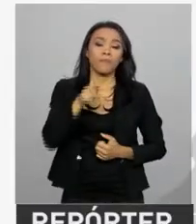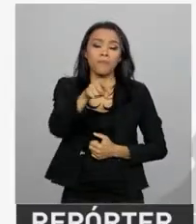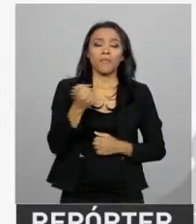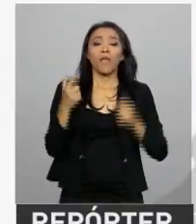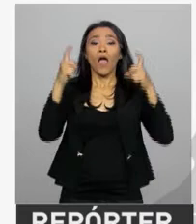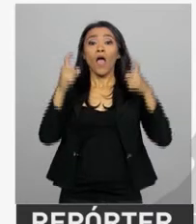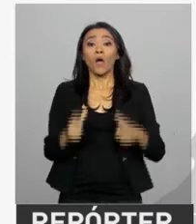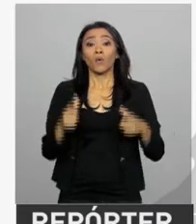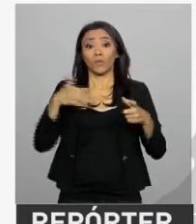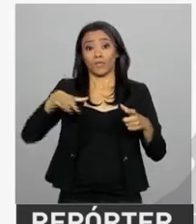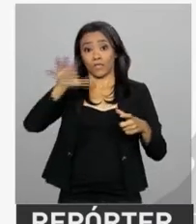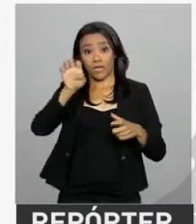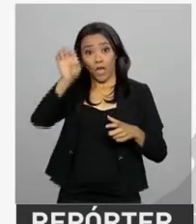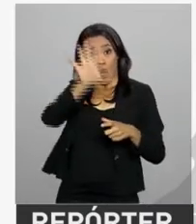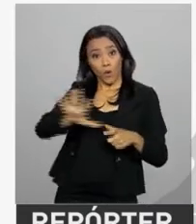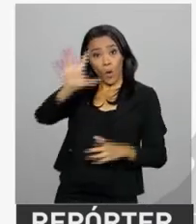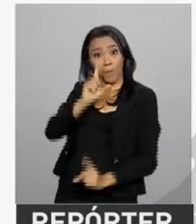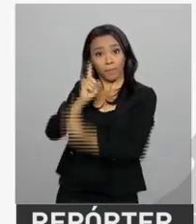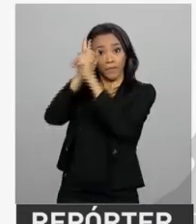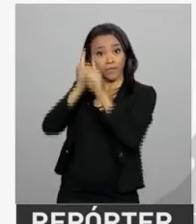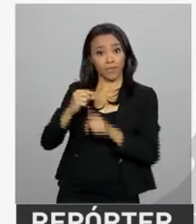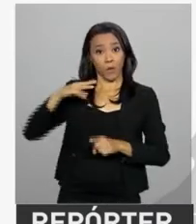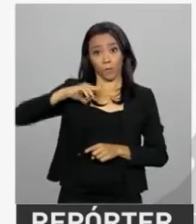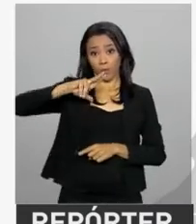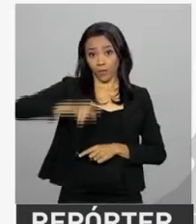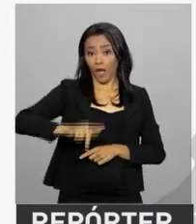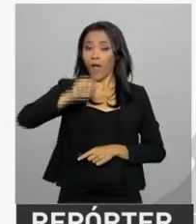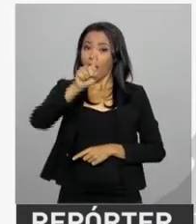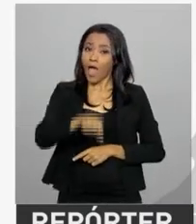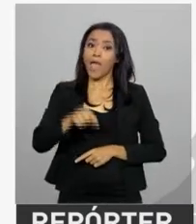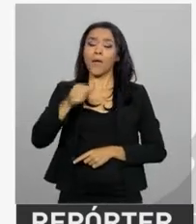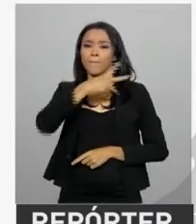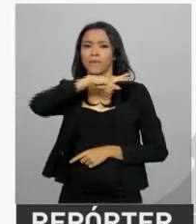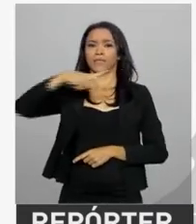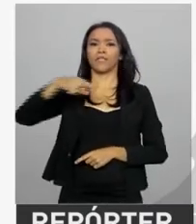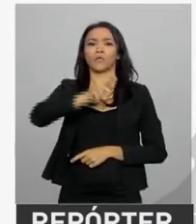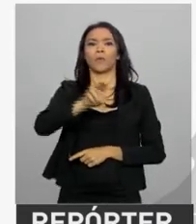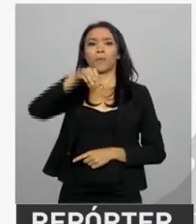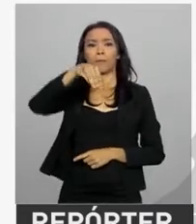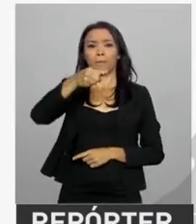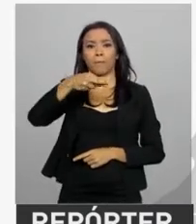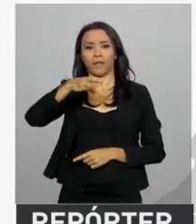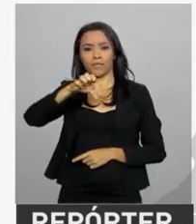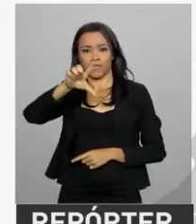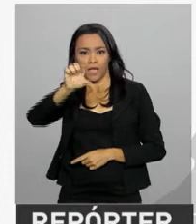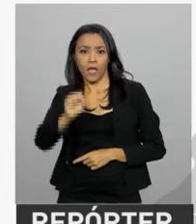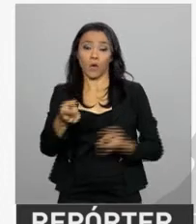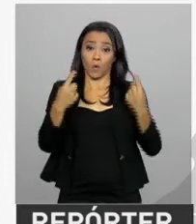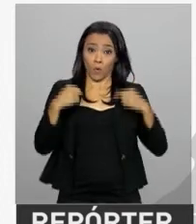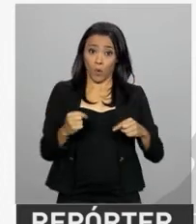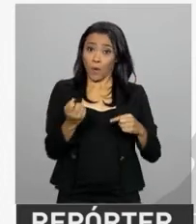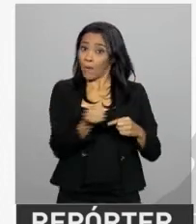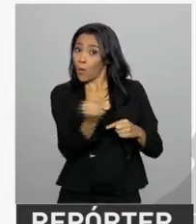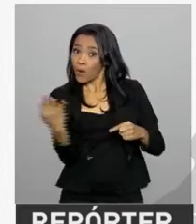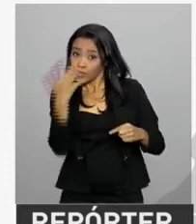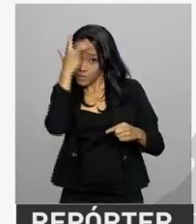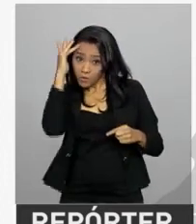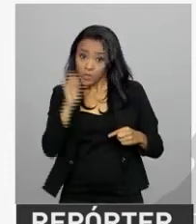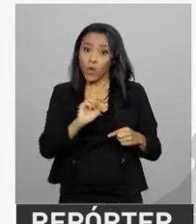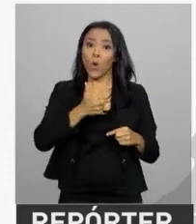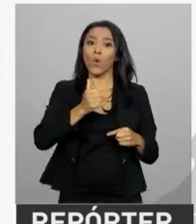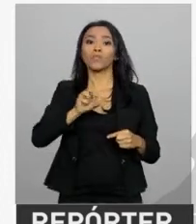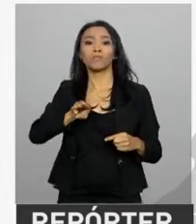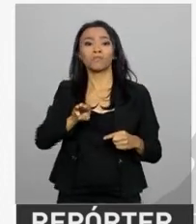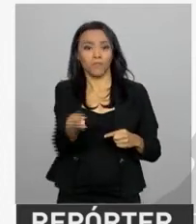Localizado no sudoeste da Europa, Portugal tem como presidente Marcelo Rebelo de Sousa. A população do país é de mais de 11 milhões